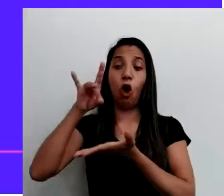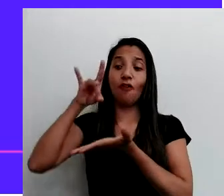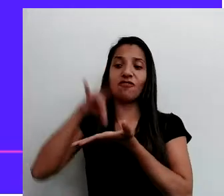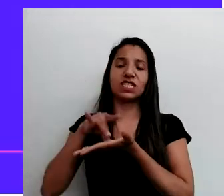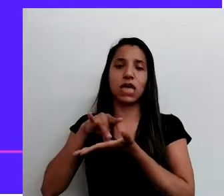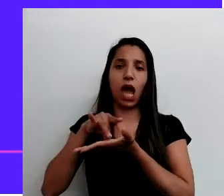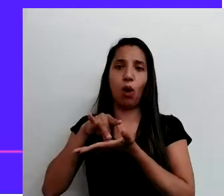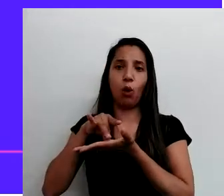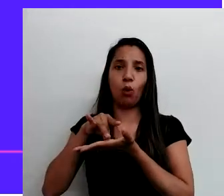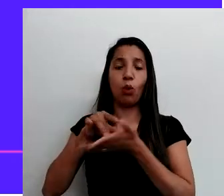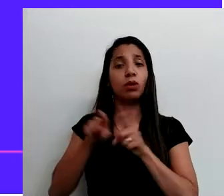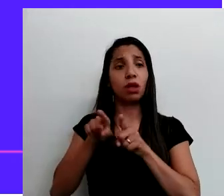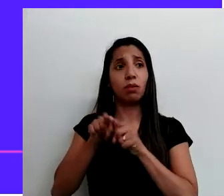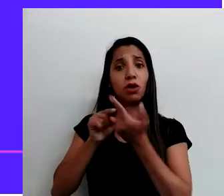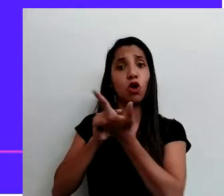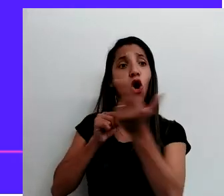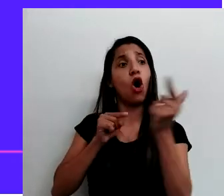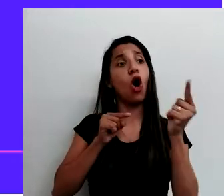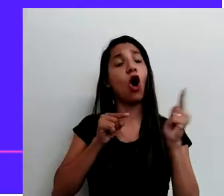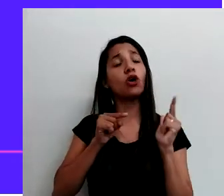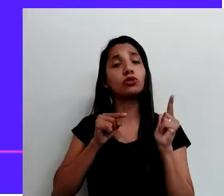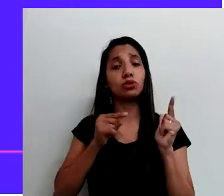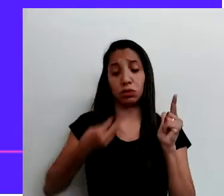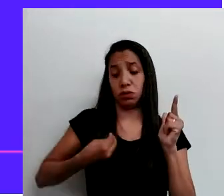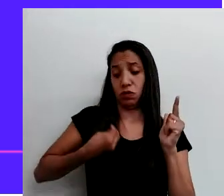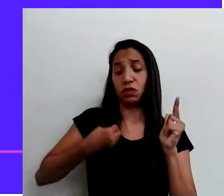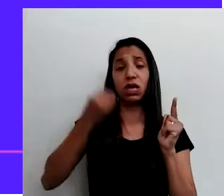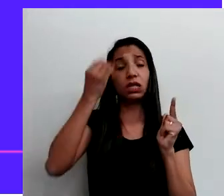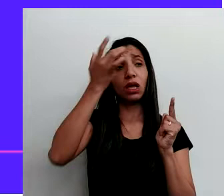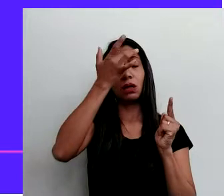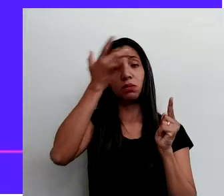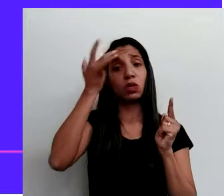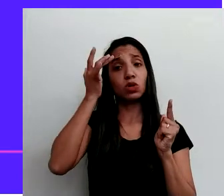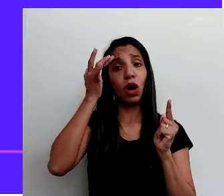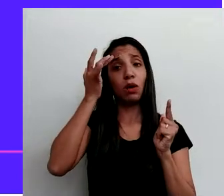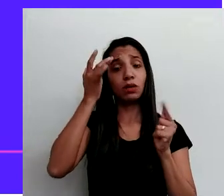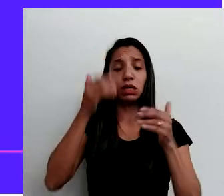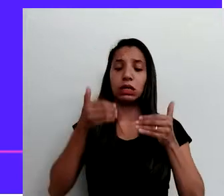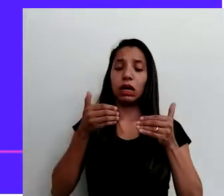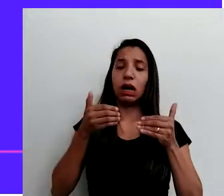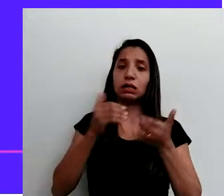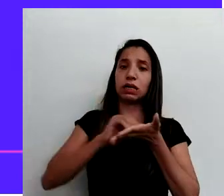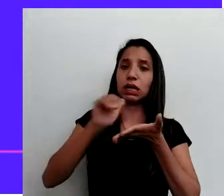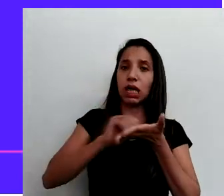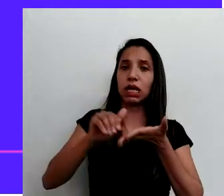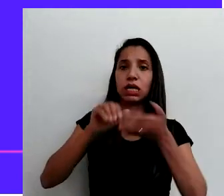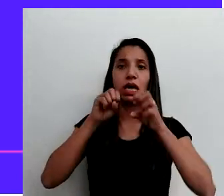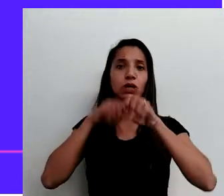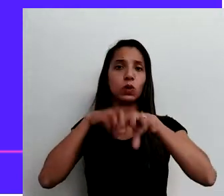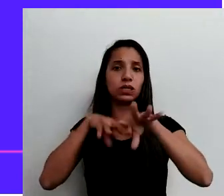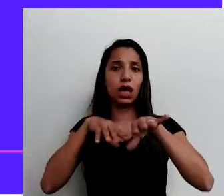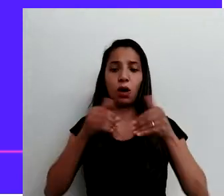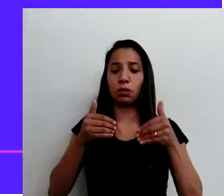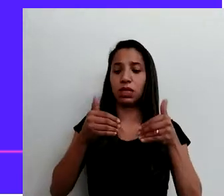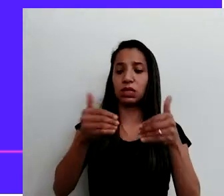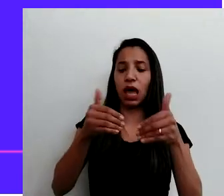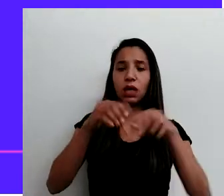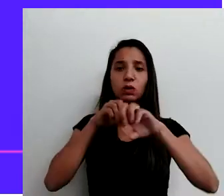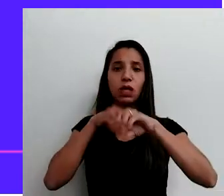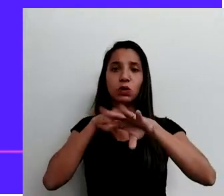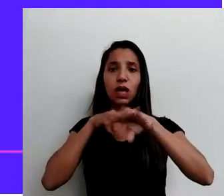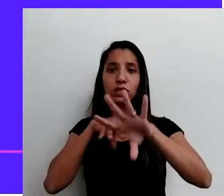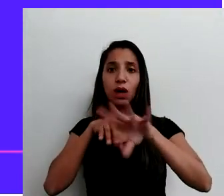está na Secretaria de Educação, no Ministério da Educação, mas quem está atento a esse tema com essa proposta